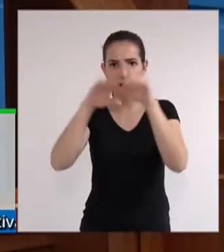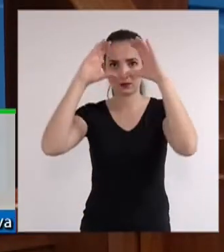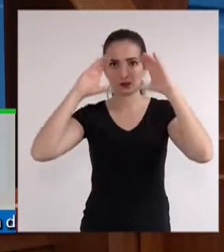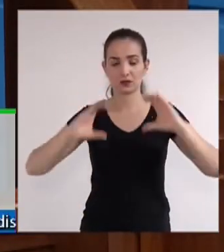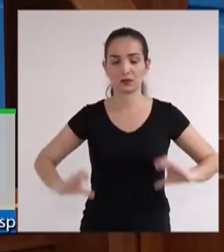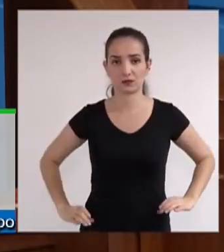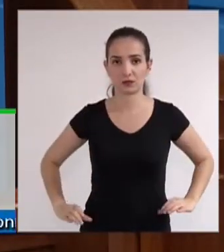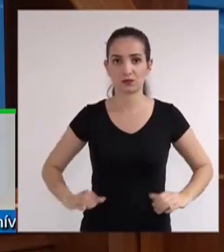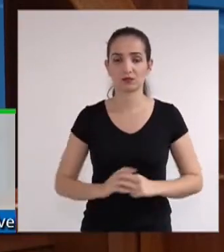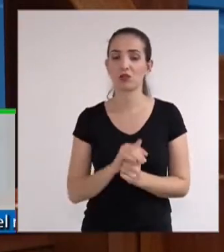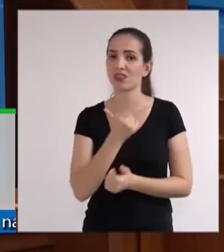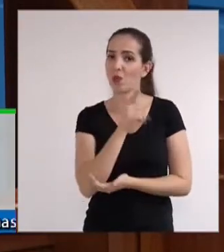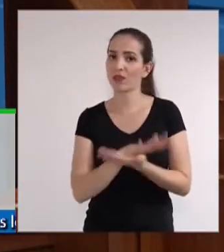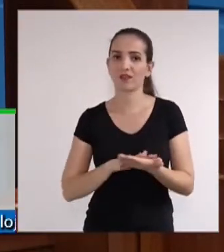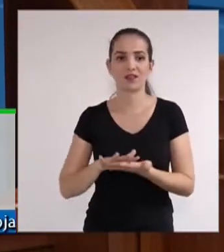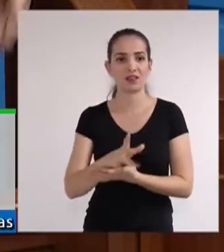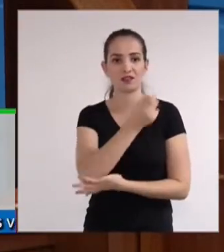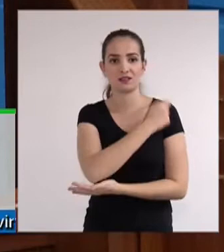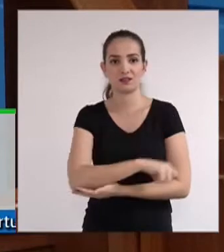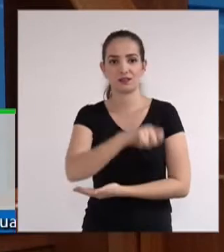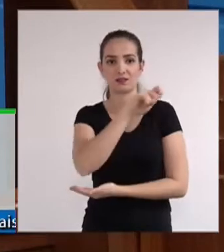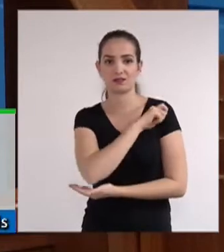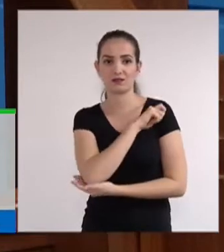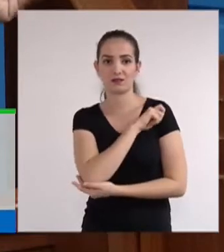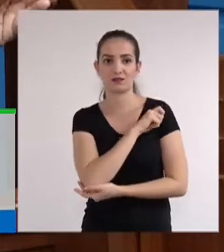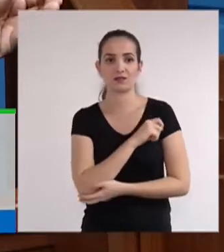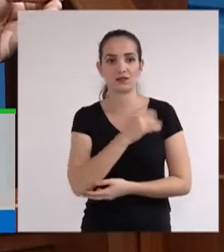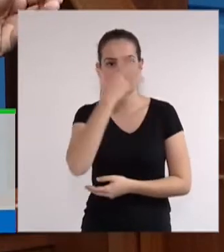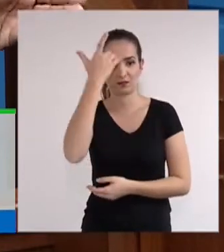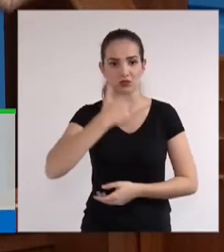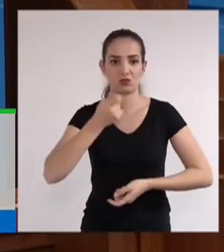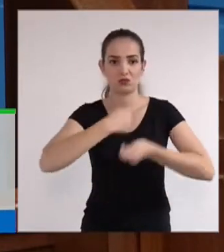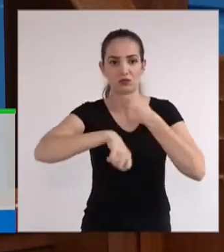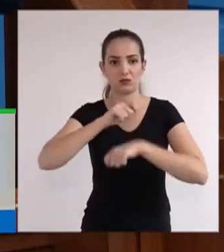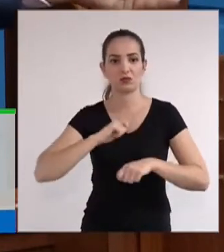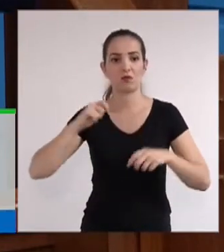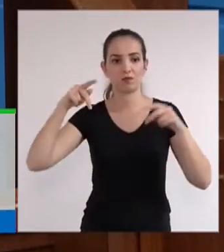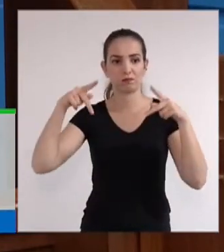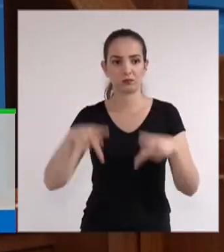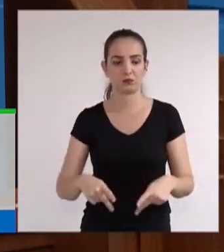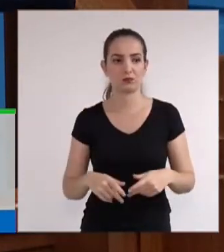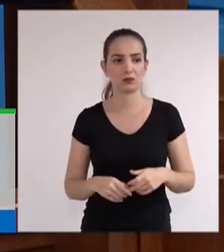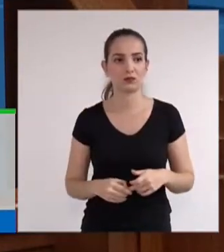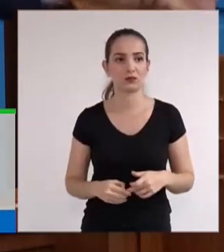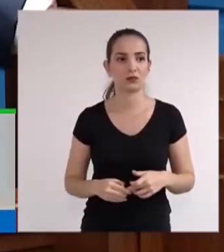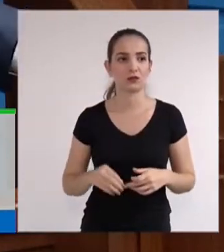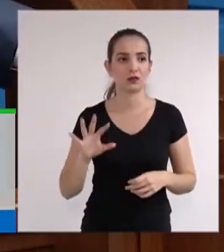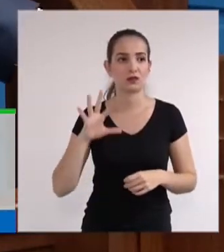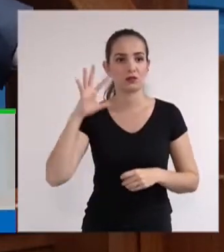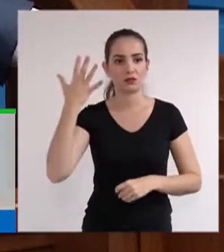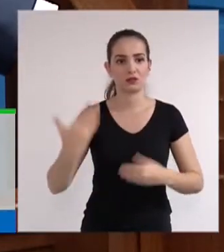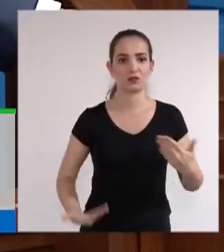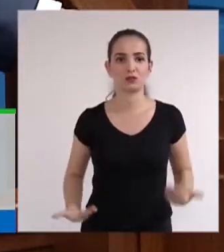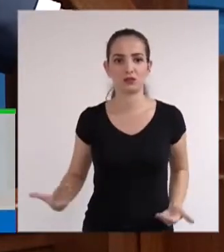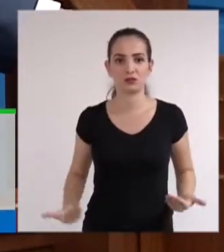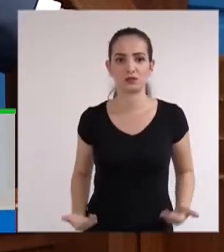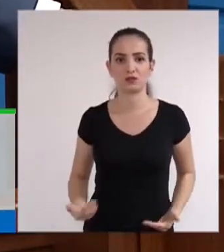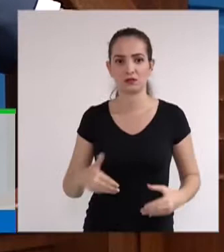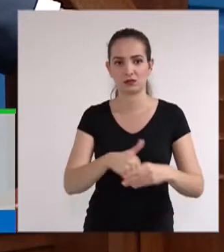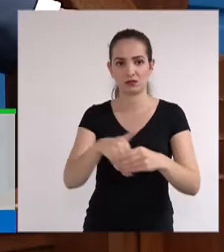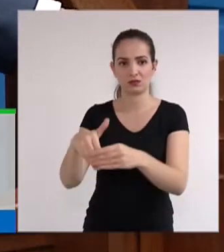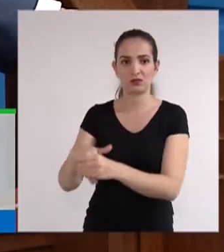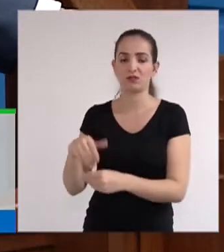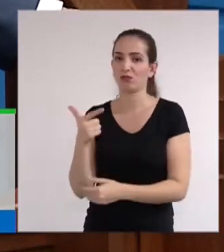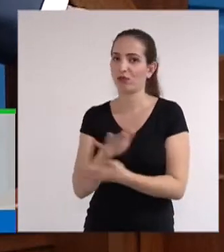cidadãos. Não há nada que fiscalize o administrador público que realiza o serviço eleitoral. Nada,